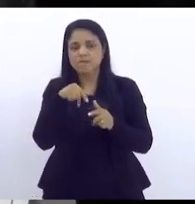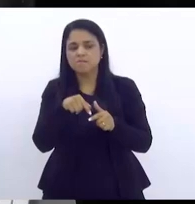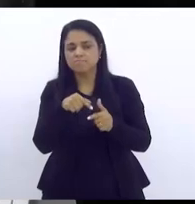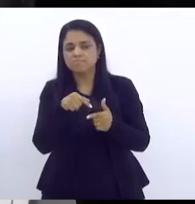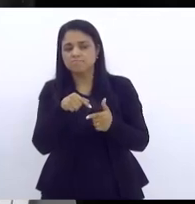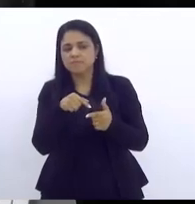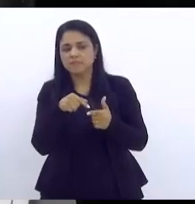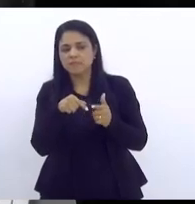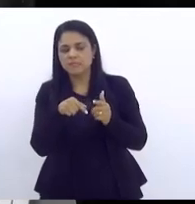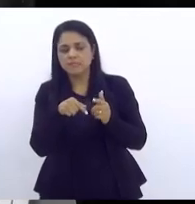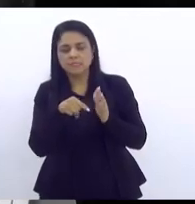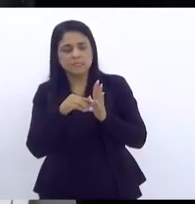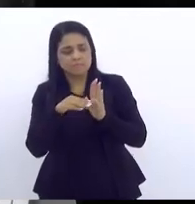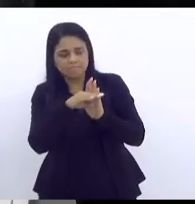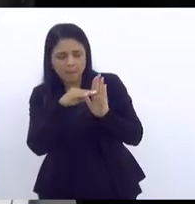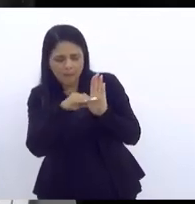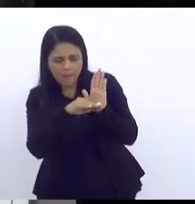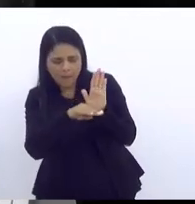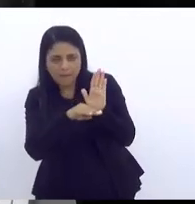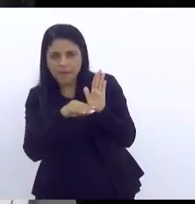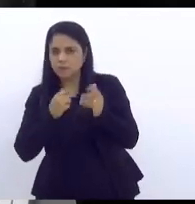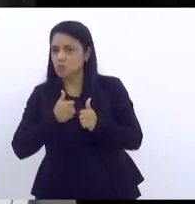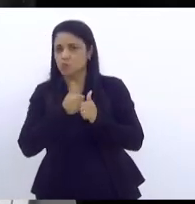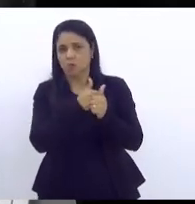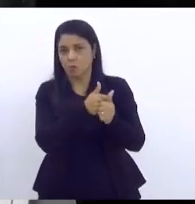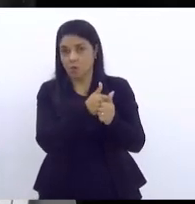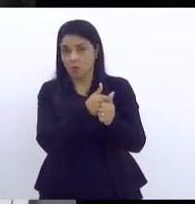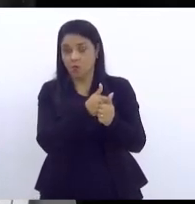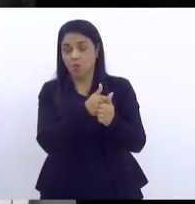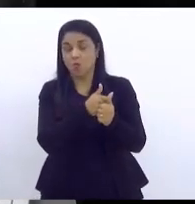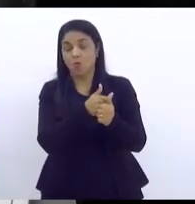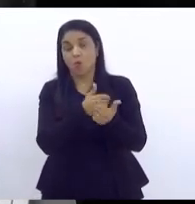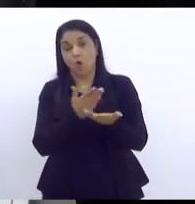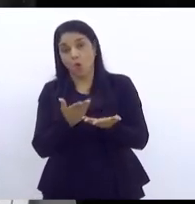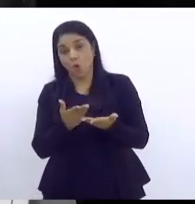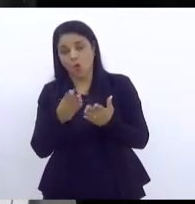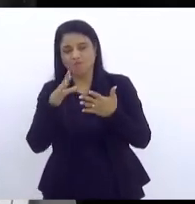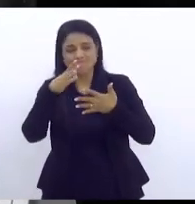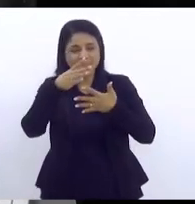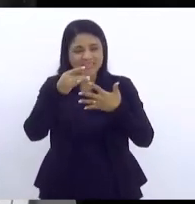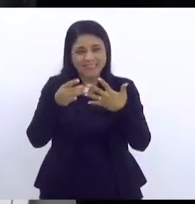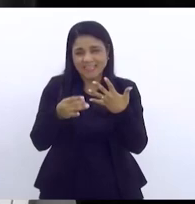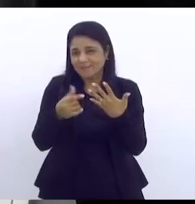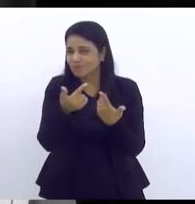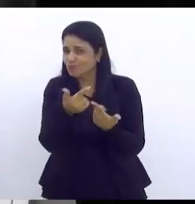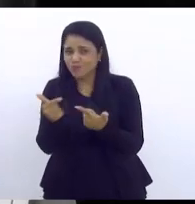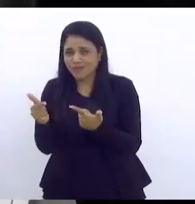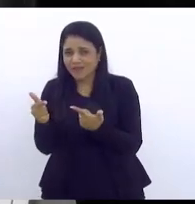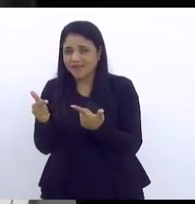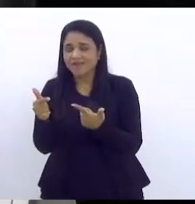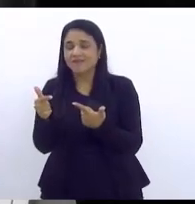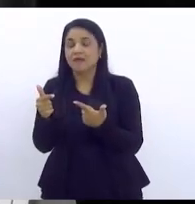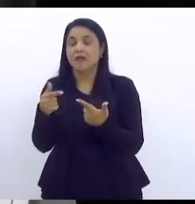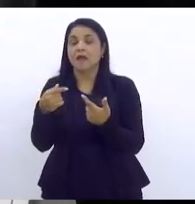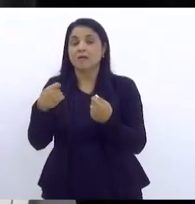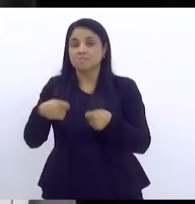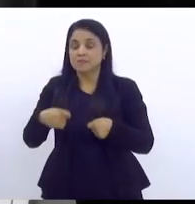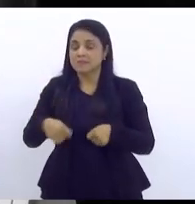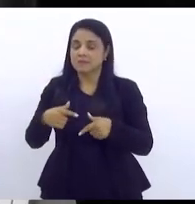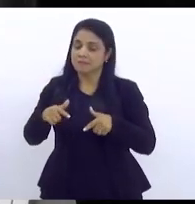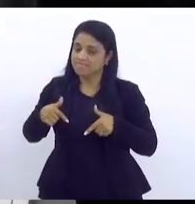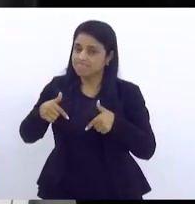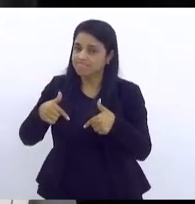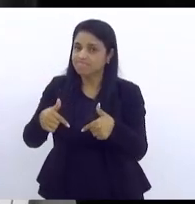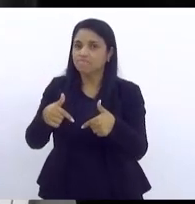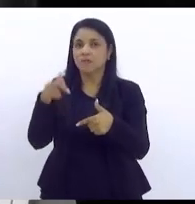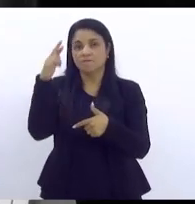constar ou quando constaram constaram de certa forma não de uma forma detalhada não de uma forma que a gente consiga exercer a nossa atividade